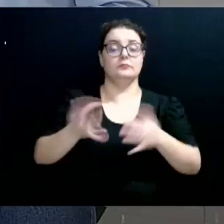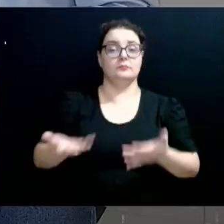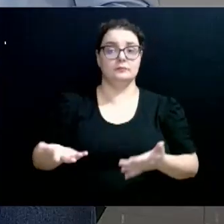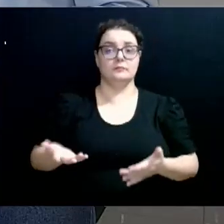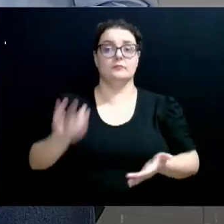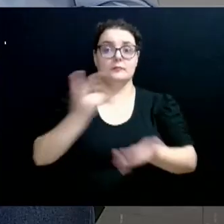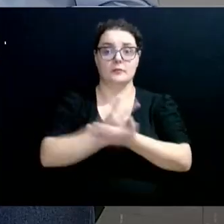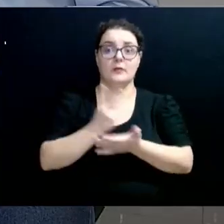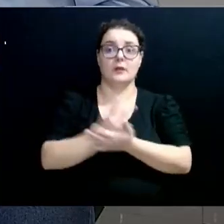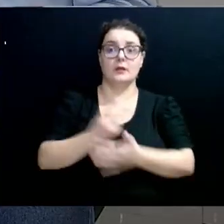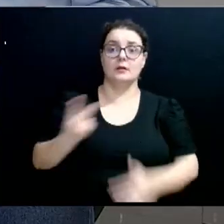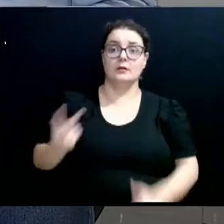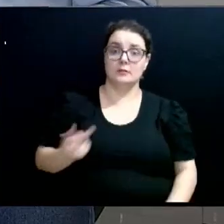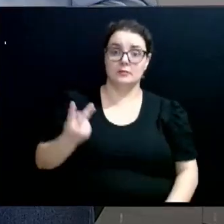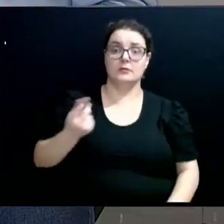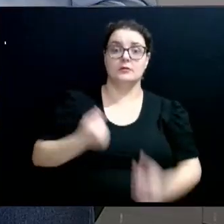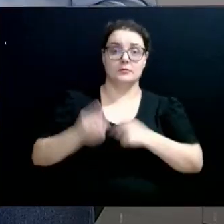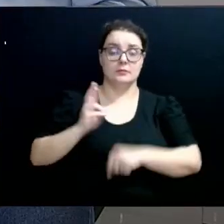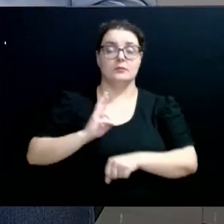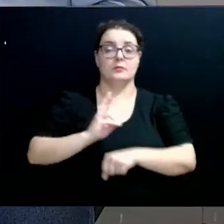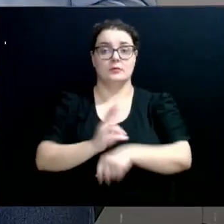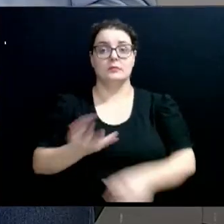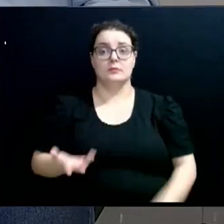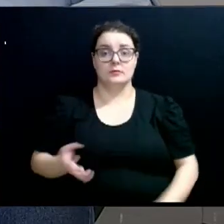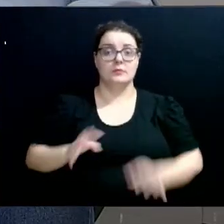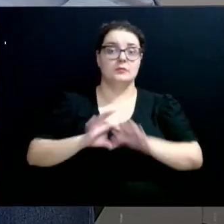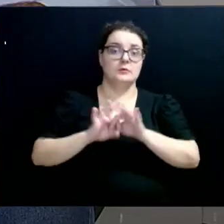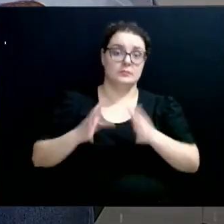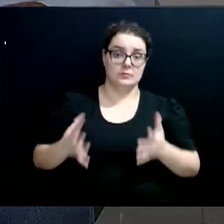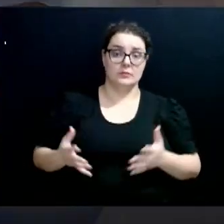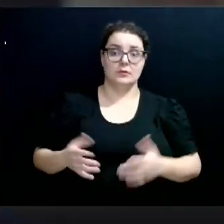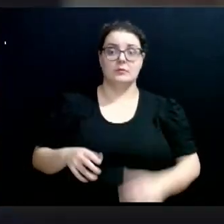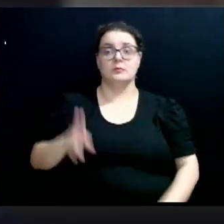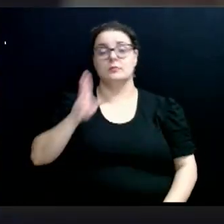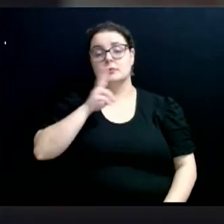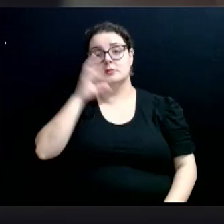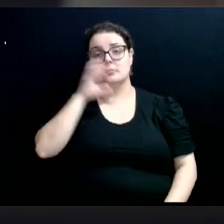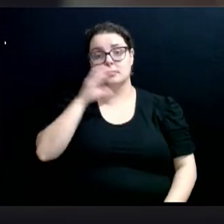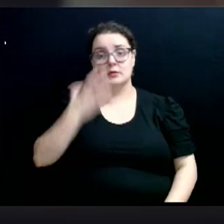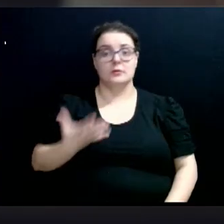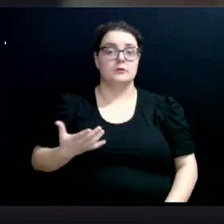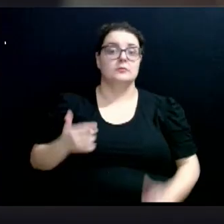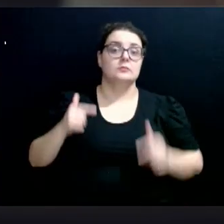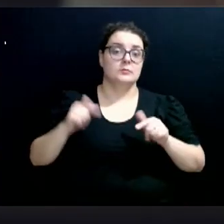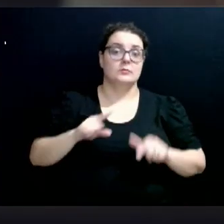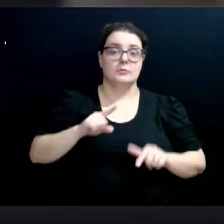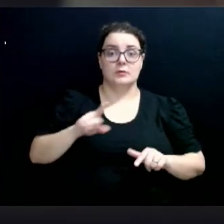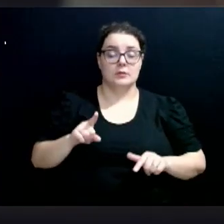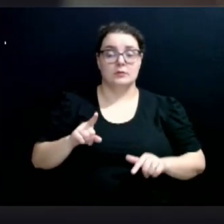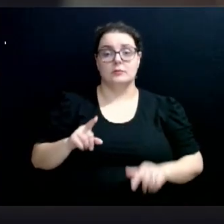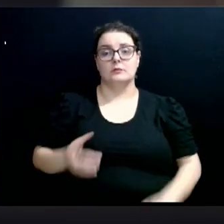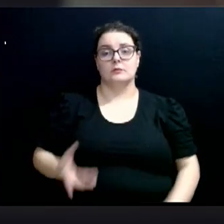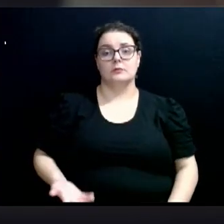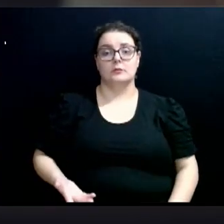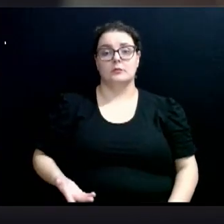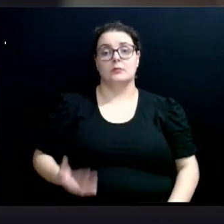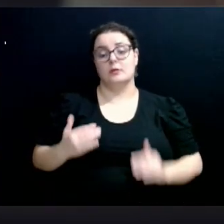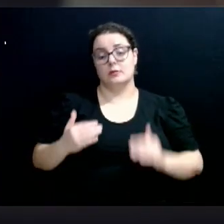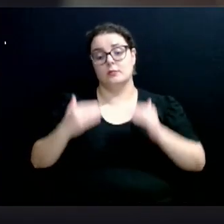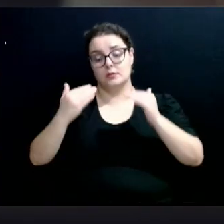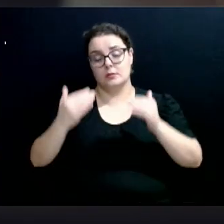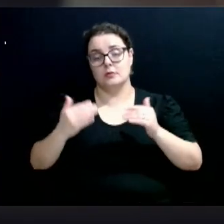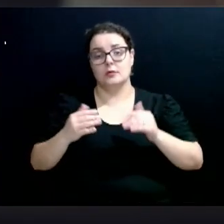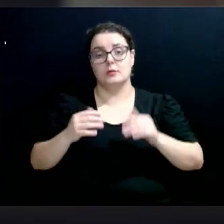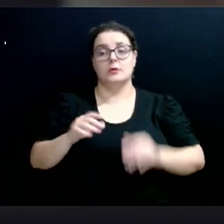Estar preparado sempre com um valor de recursos disponível para uma emergência no lugar que você não está.